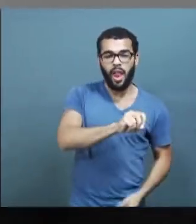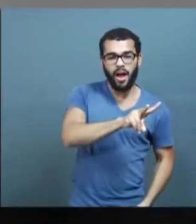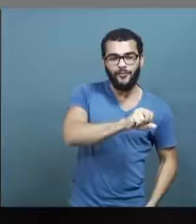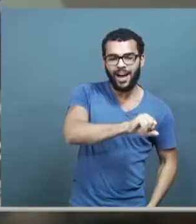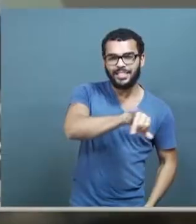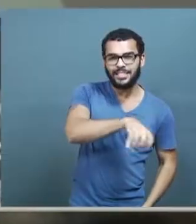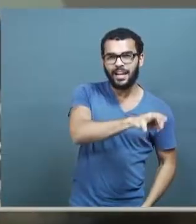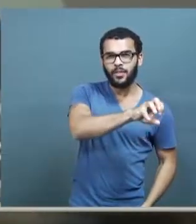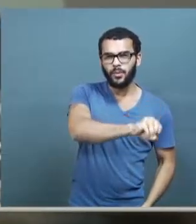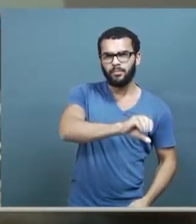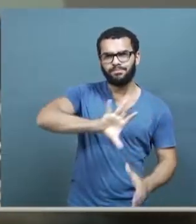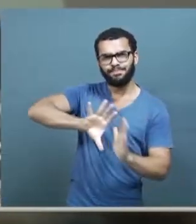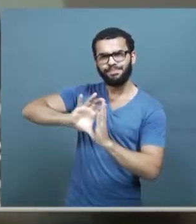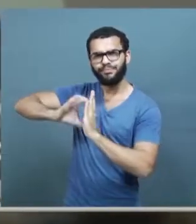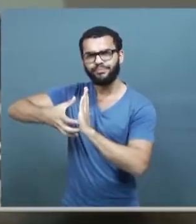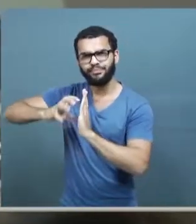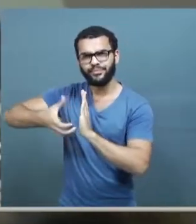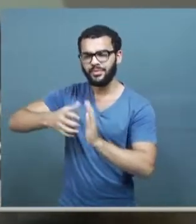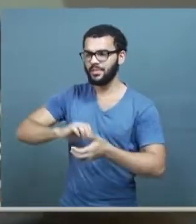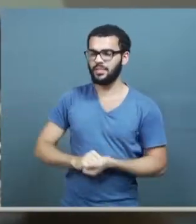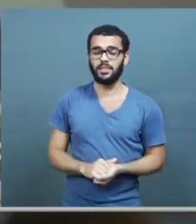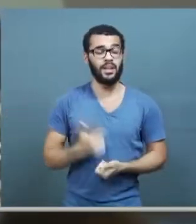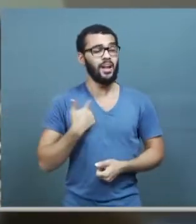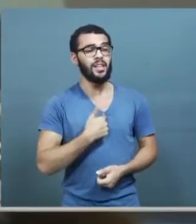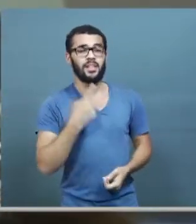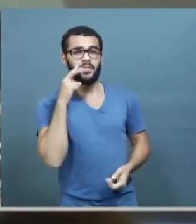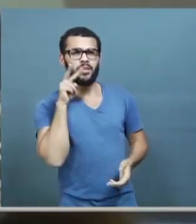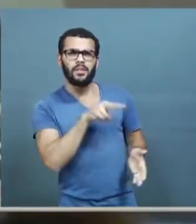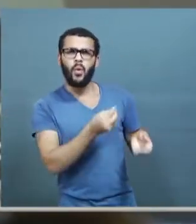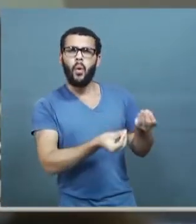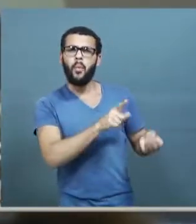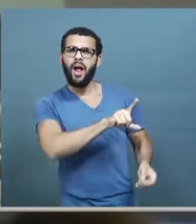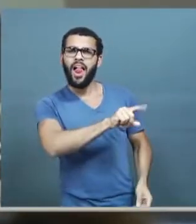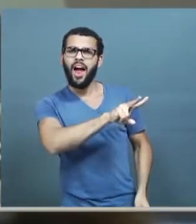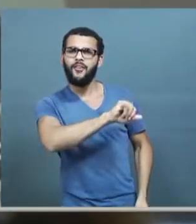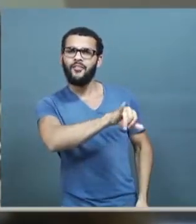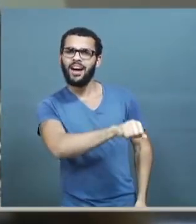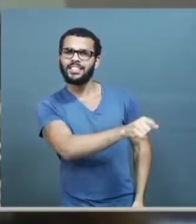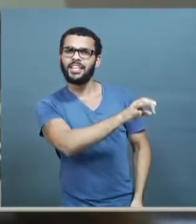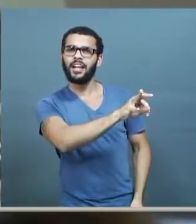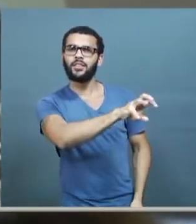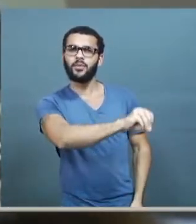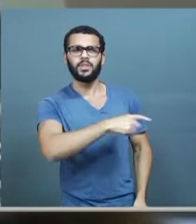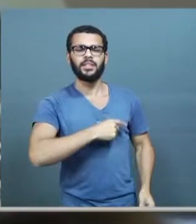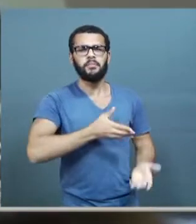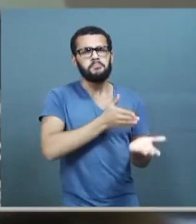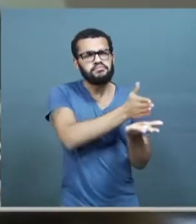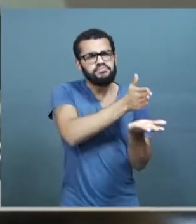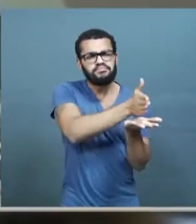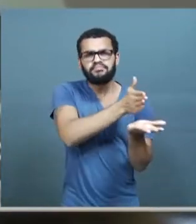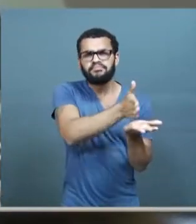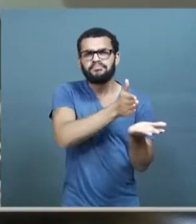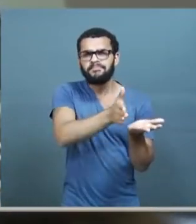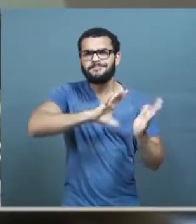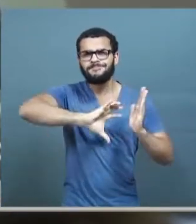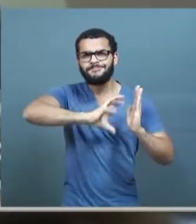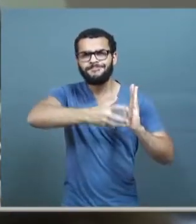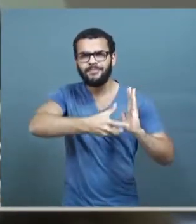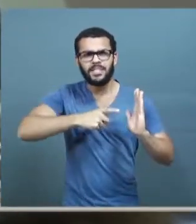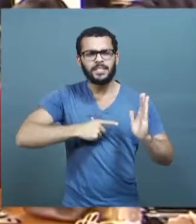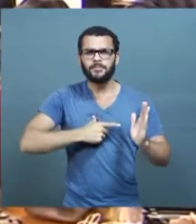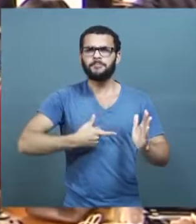partidos. No fundo, o que nós vamos observar da Lava Jato é que ela atingiu vários partidos e de